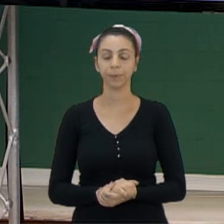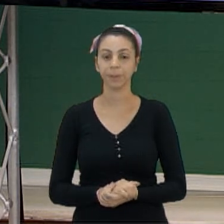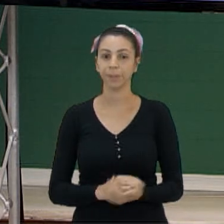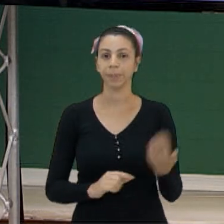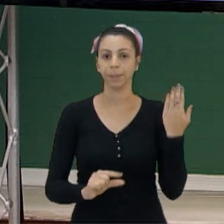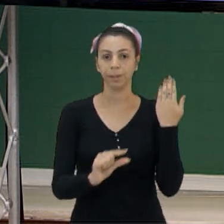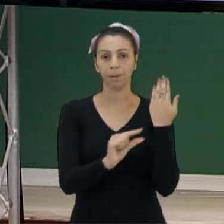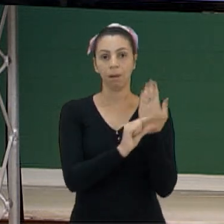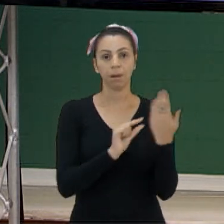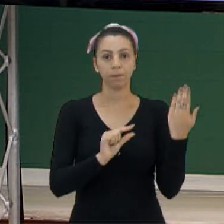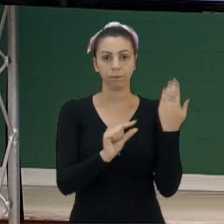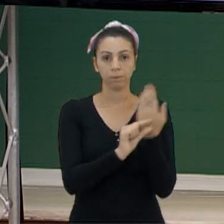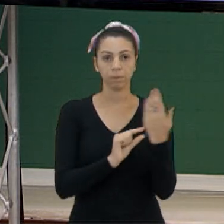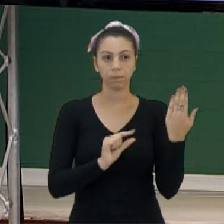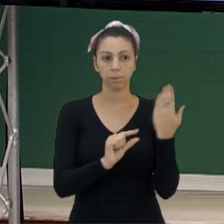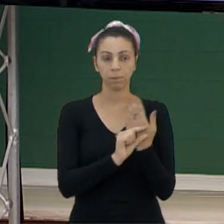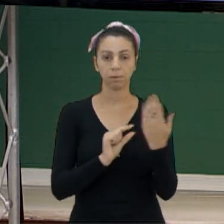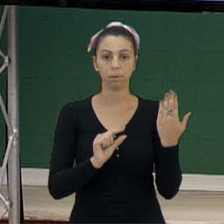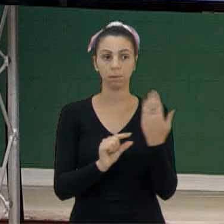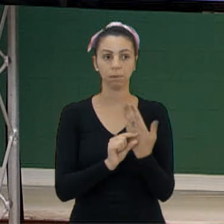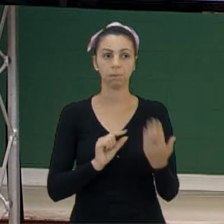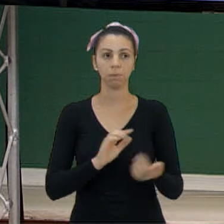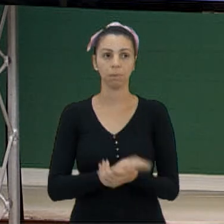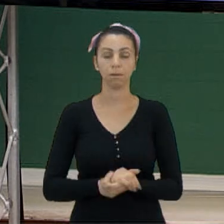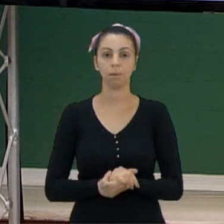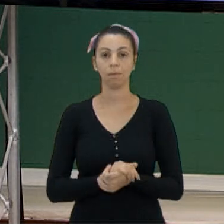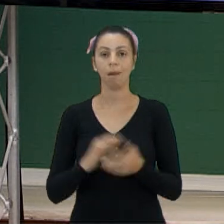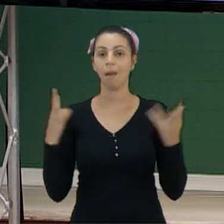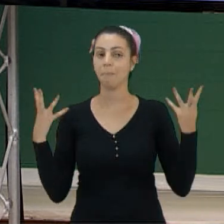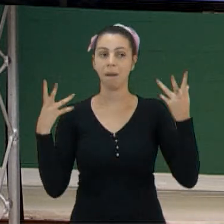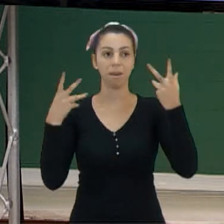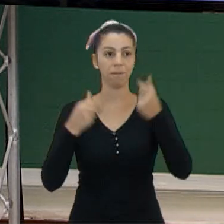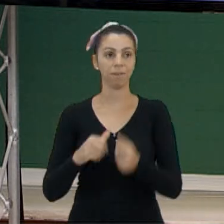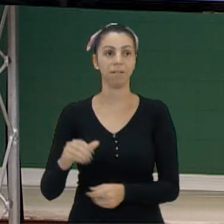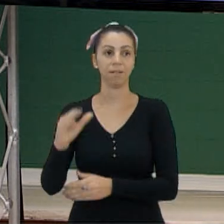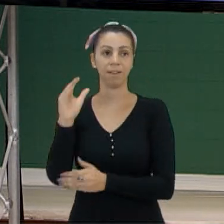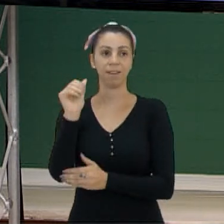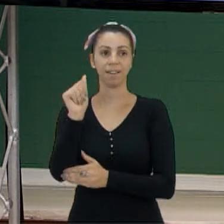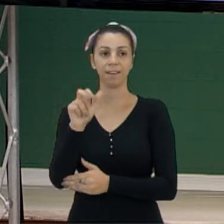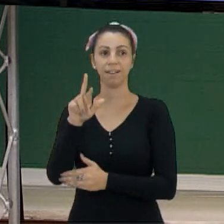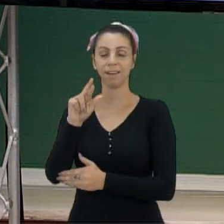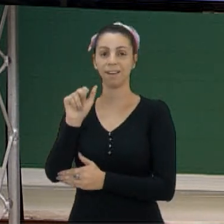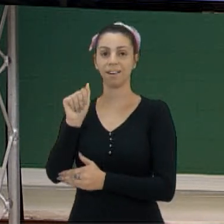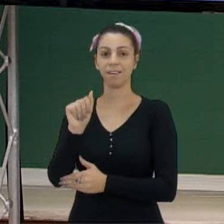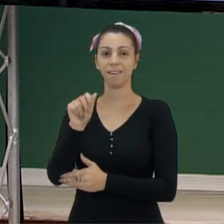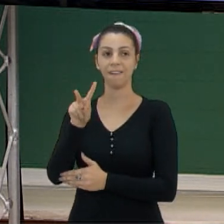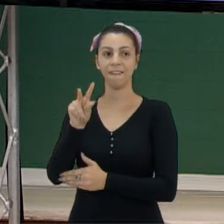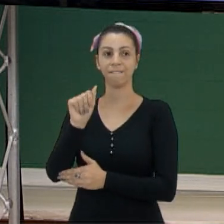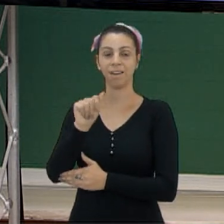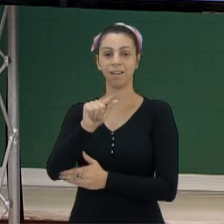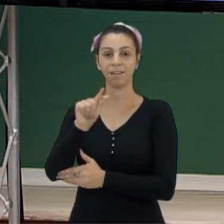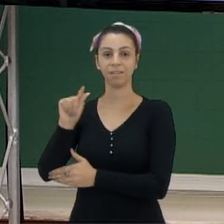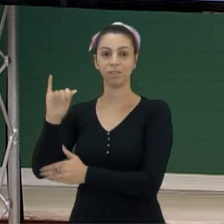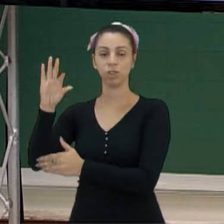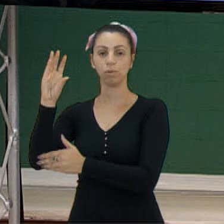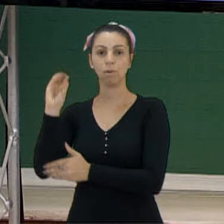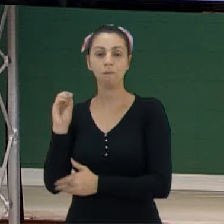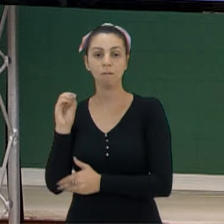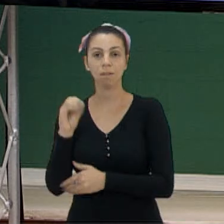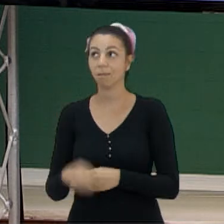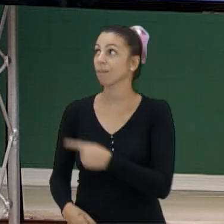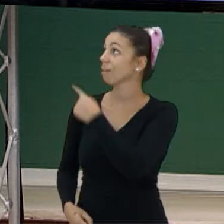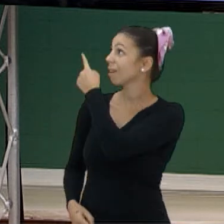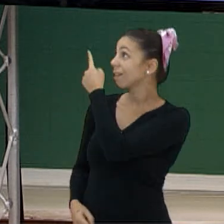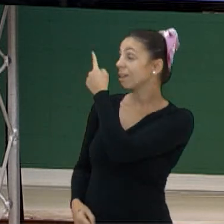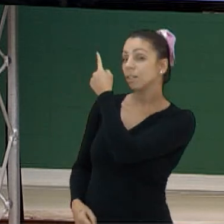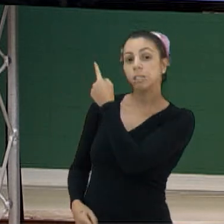Artistas, agora vamos falar do artista. Este é maravilhoso, Caravaggio. Esse é o cara. Oposição